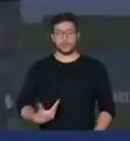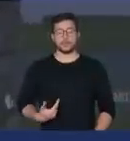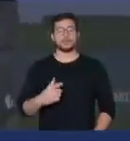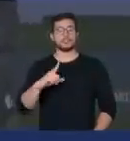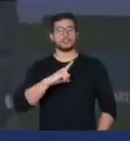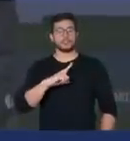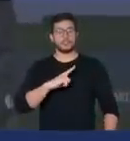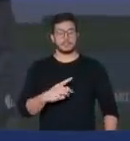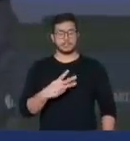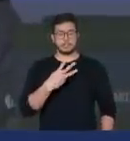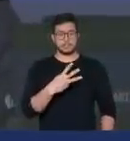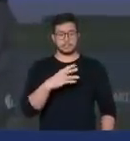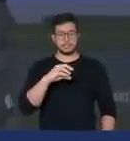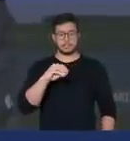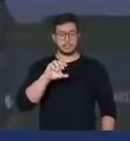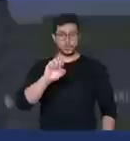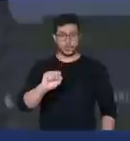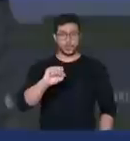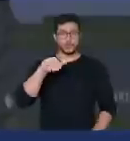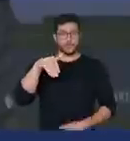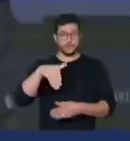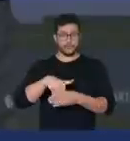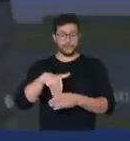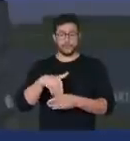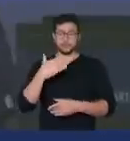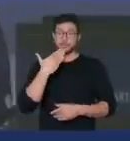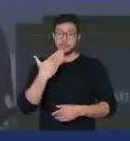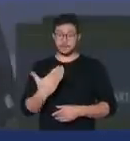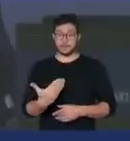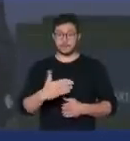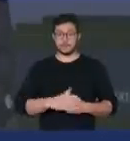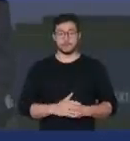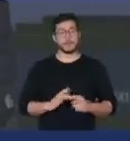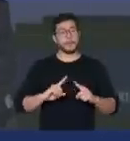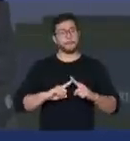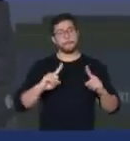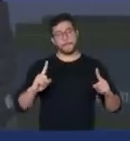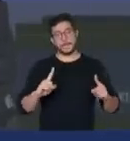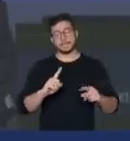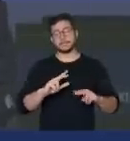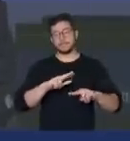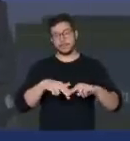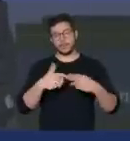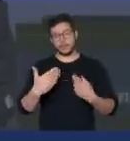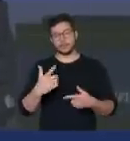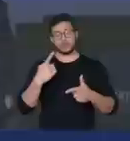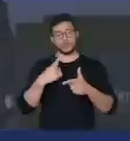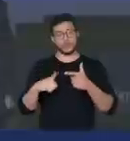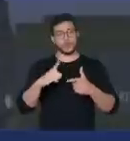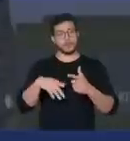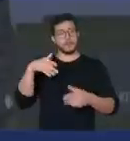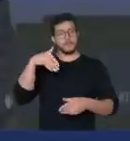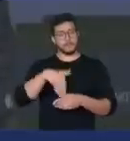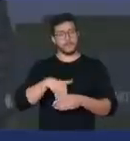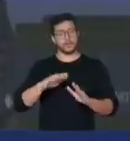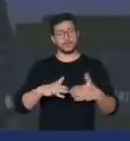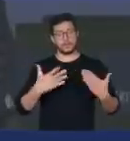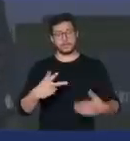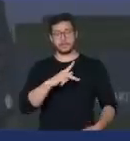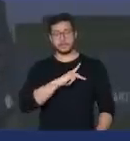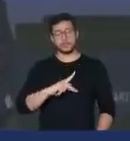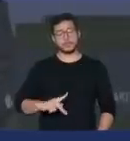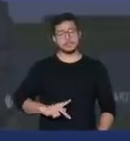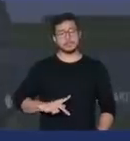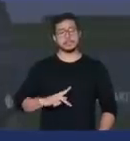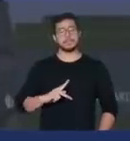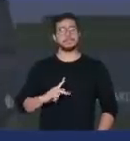garantissem pelo menos 308 votos favoráveis. E com a dificuldade no voto pelo sistema remoto, o presidente da Câmara